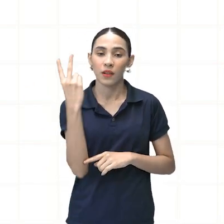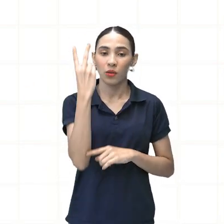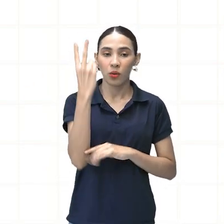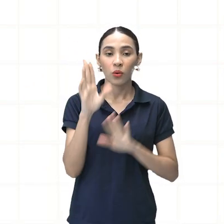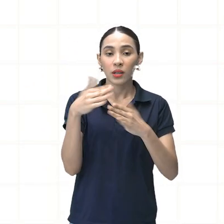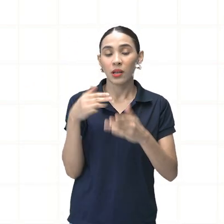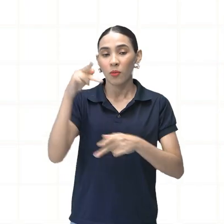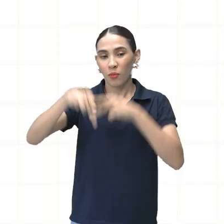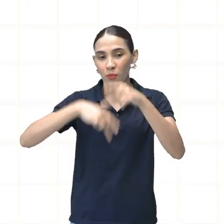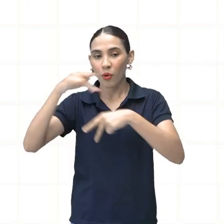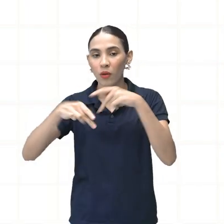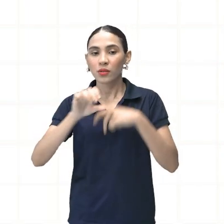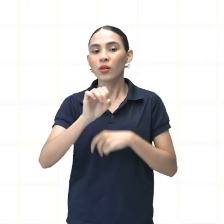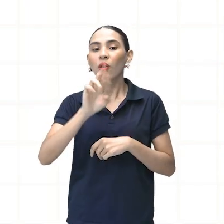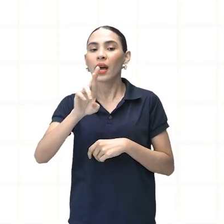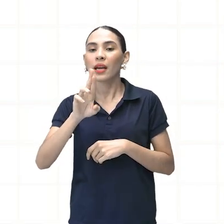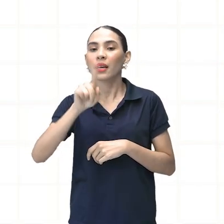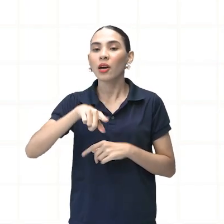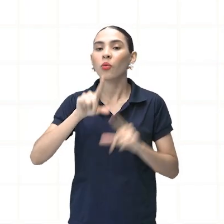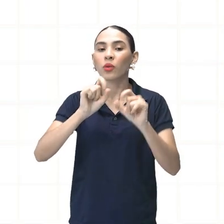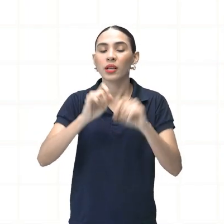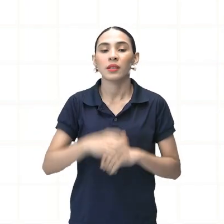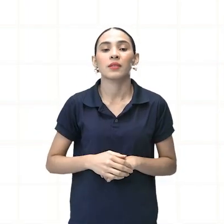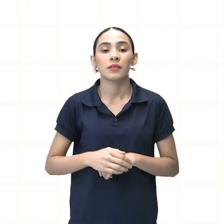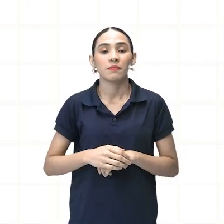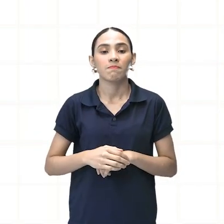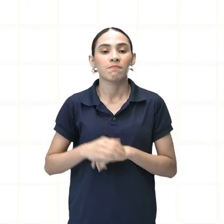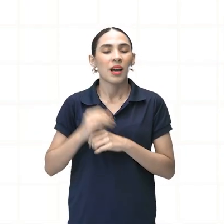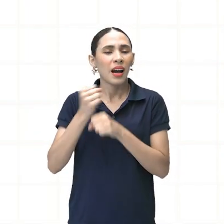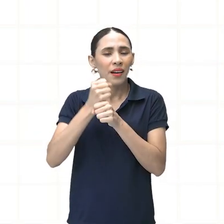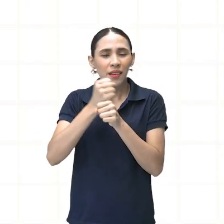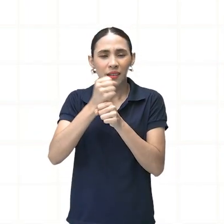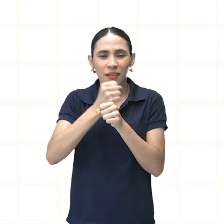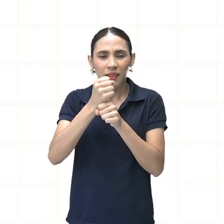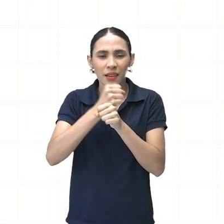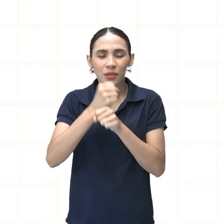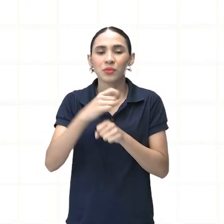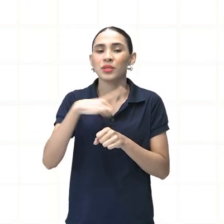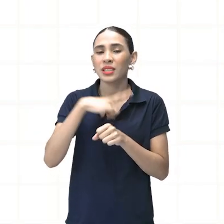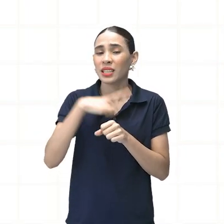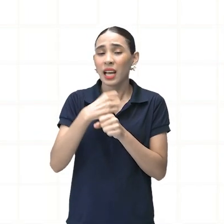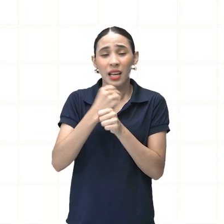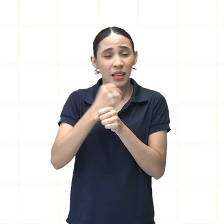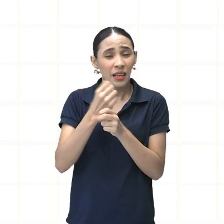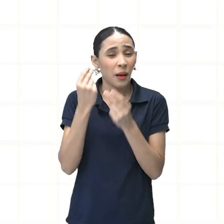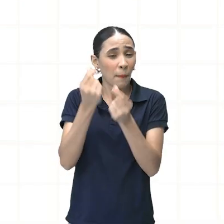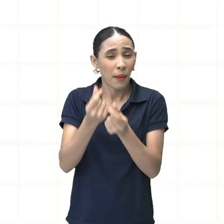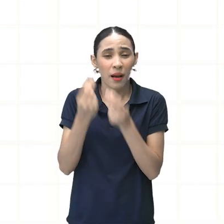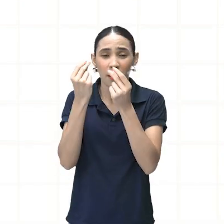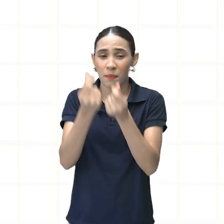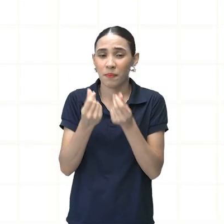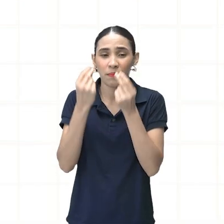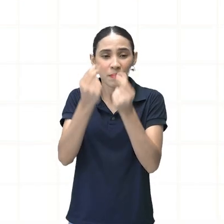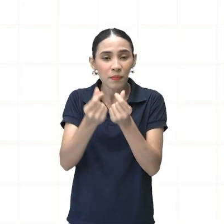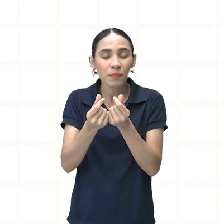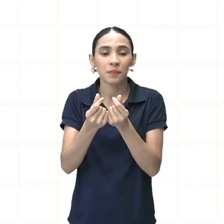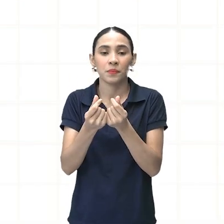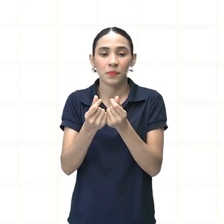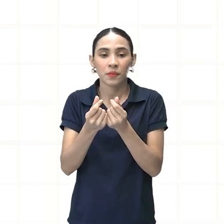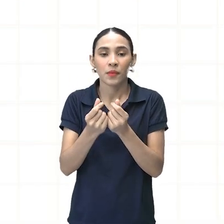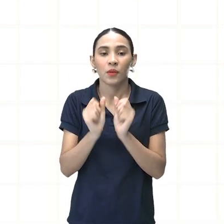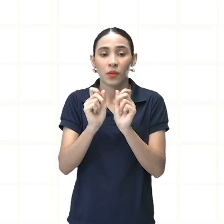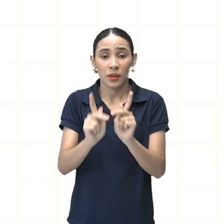Essas civilizações orientais, elas são milenares, certo? Elas existem ali há milênios, por assim